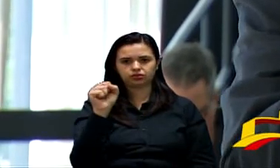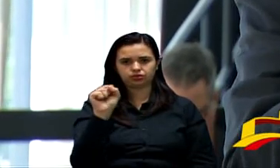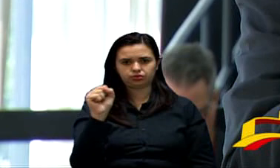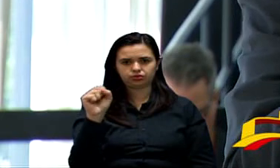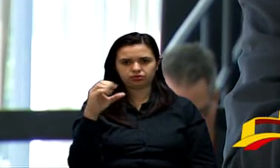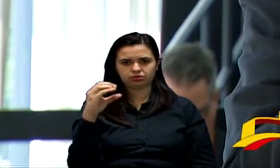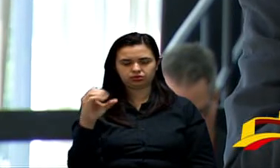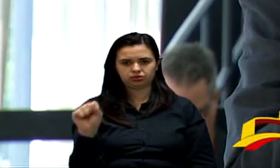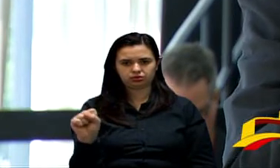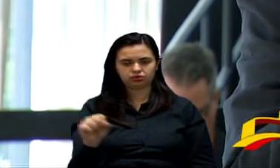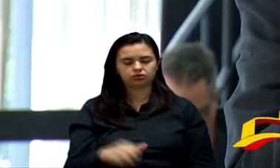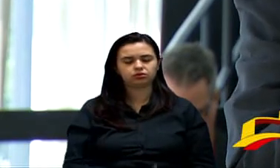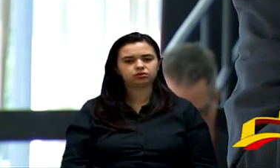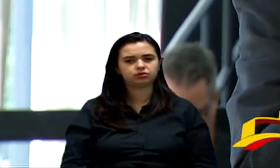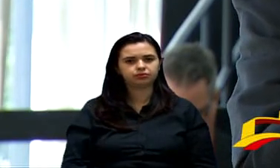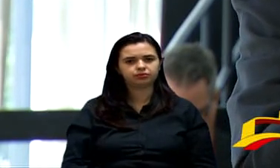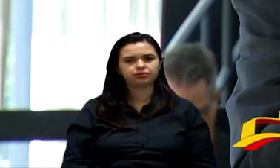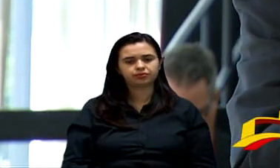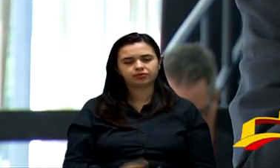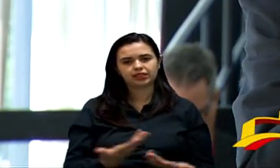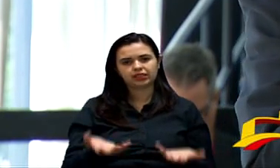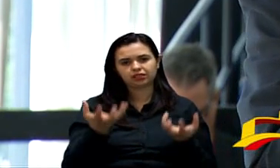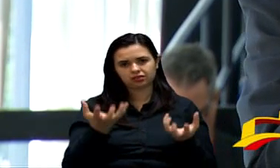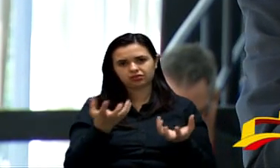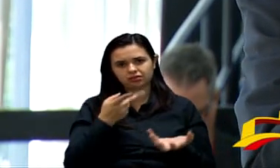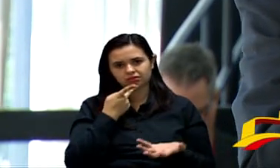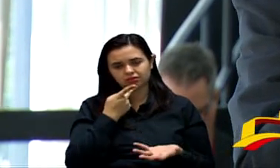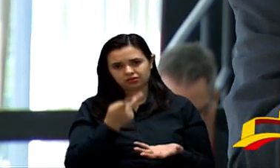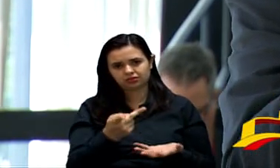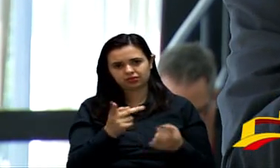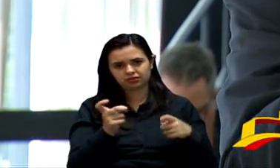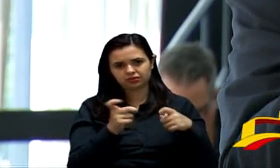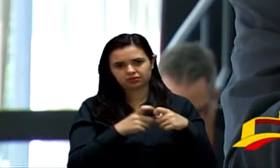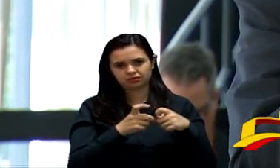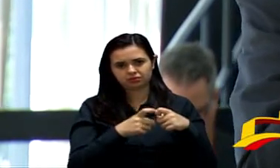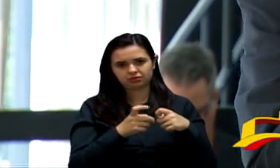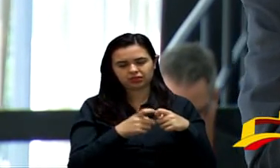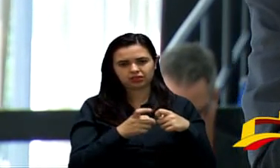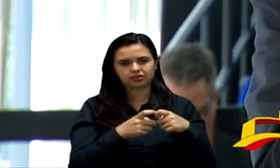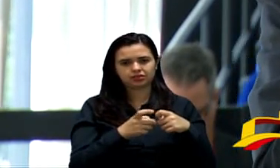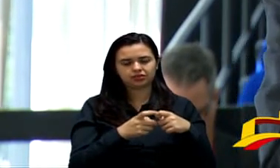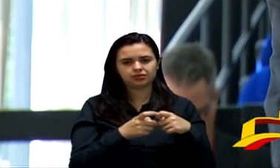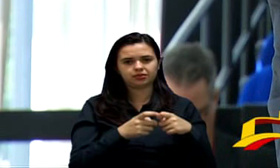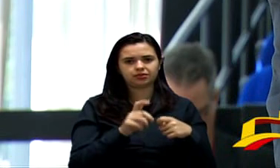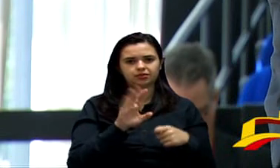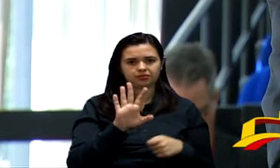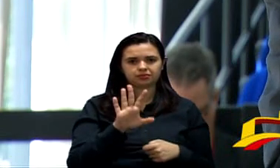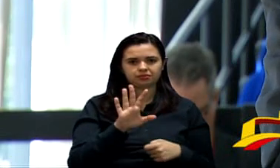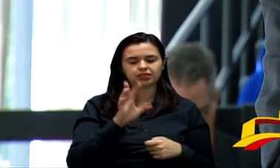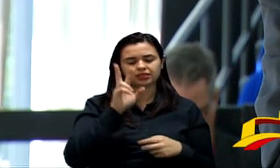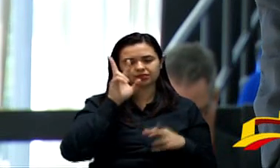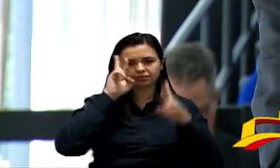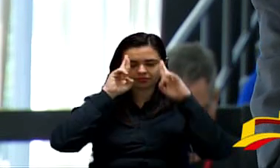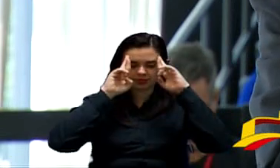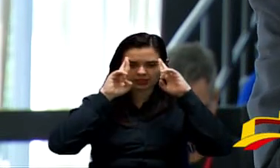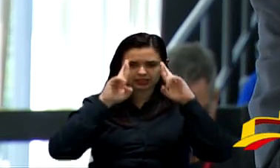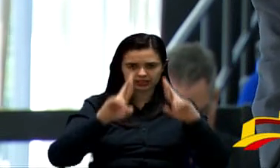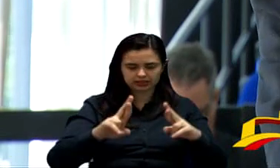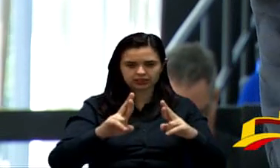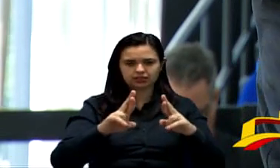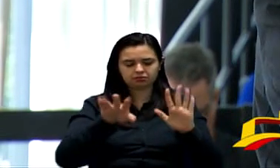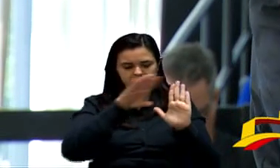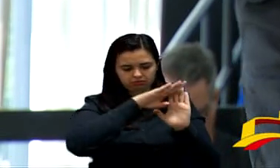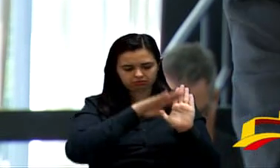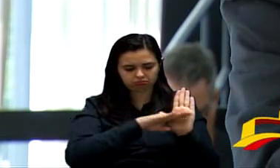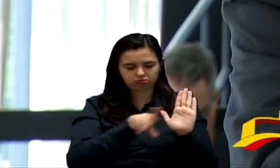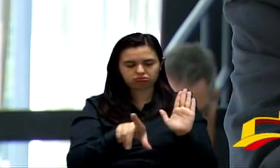pontos do ponto de vista médico, mas o tempo é curto. O presidente e... dá mais 10 minutos. Não, mas eu sou muito respeitador de regimento, então aproveito